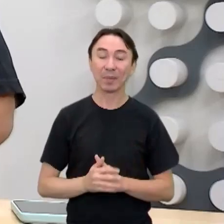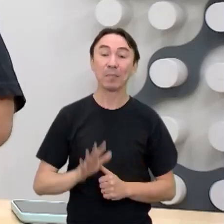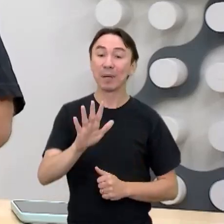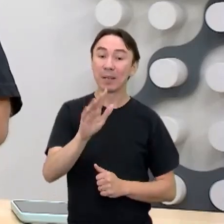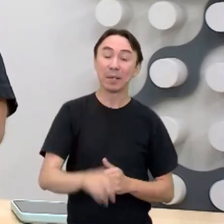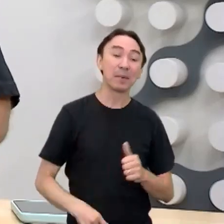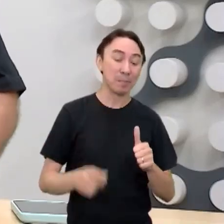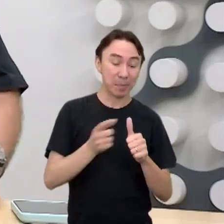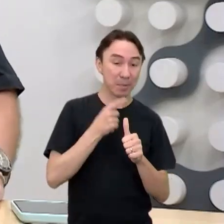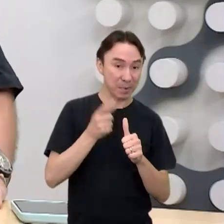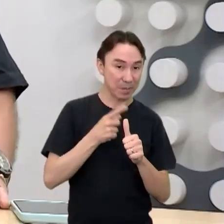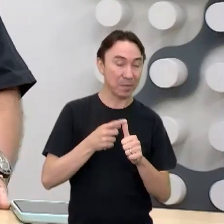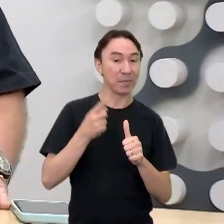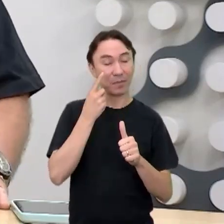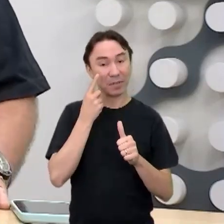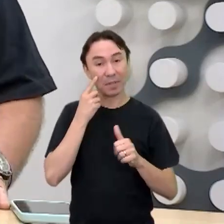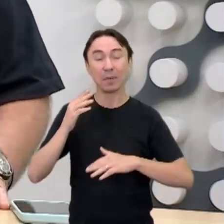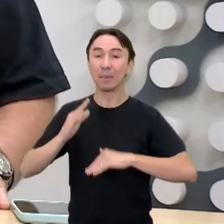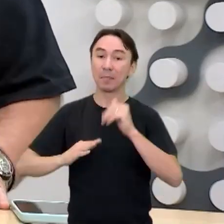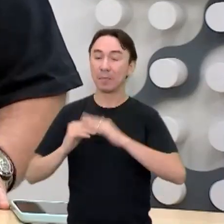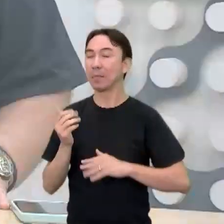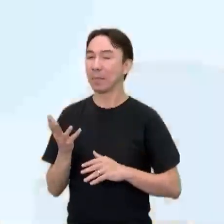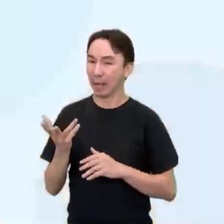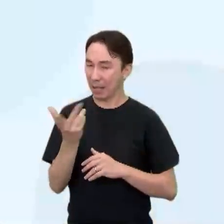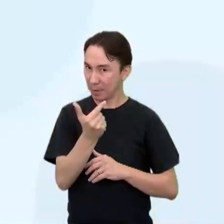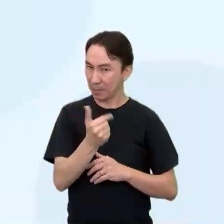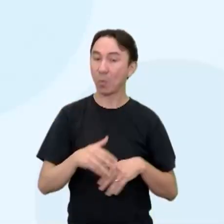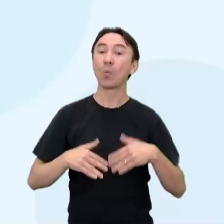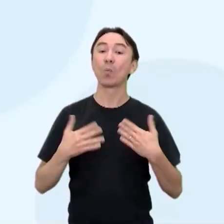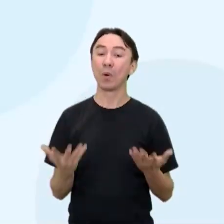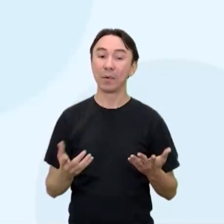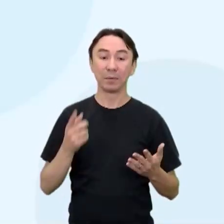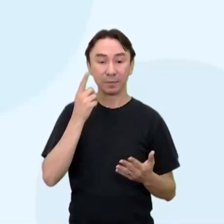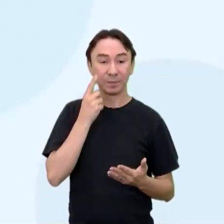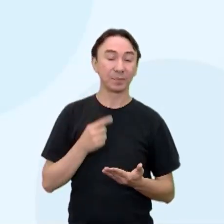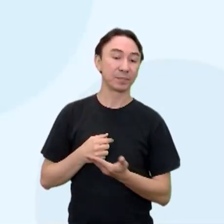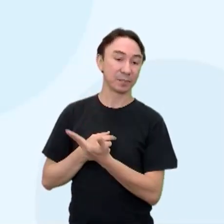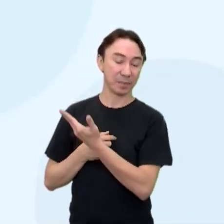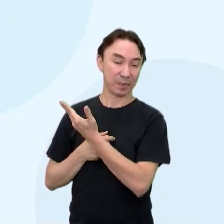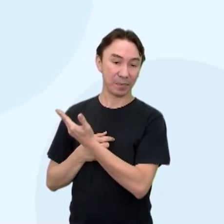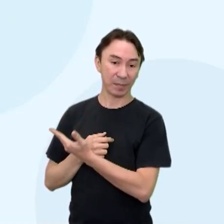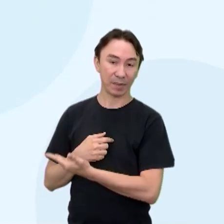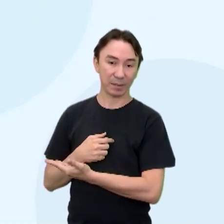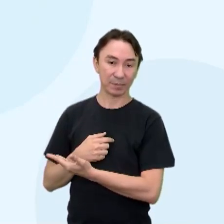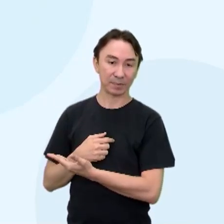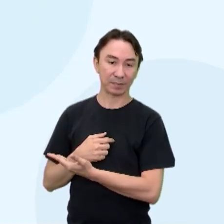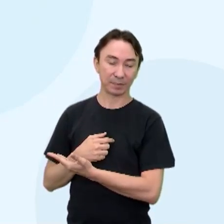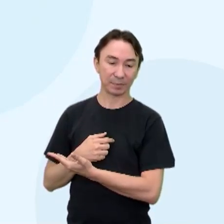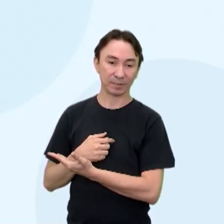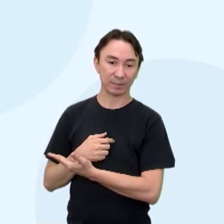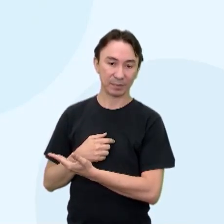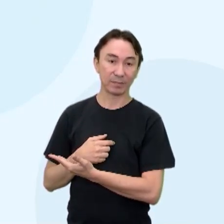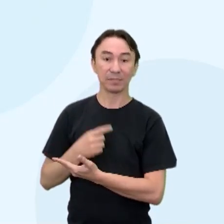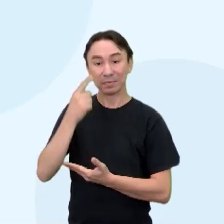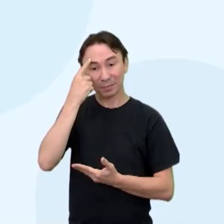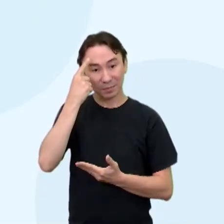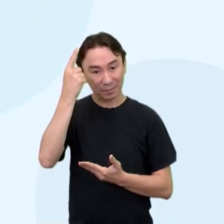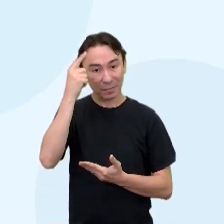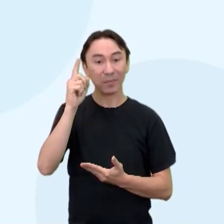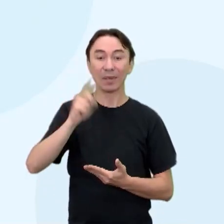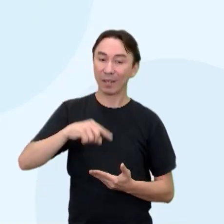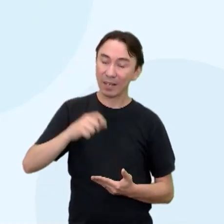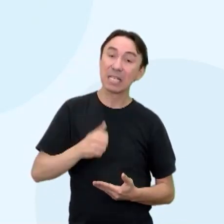vamos ver aí as habilidades dos eixos estruturantes, quais são? Põe aí na tela por gentileza. Tá aí, lembrando que o eixo estruturante é